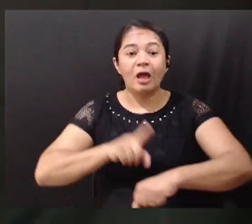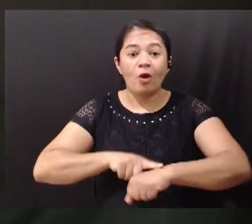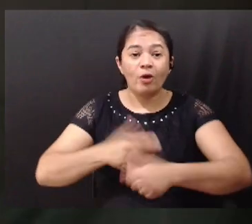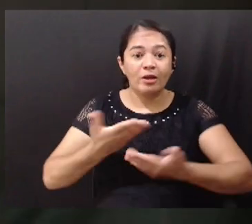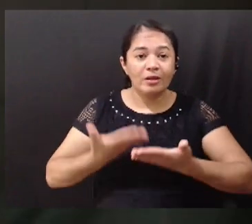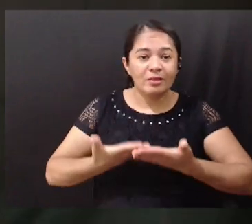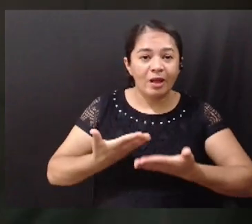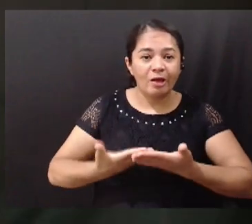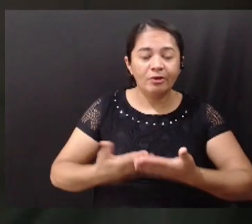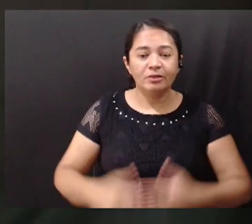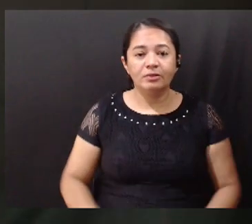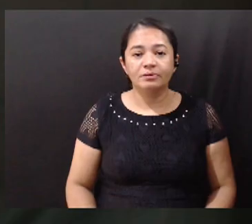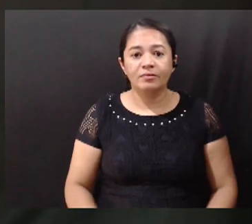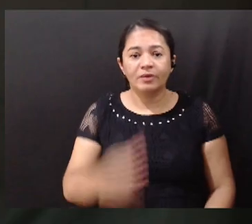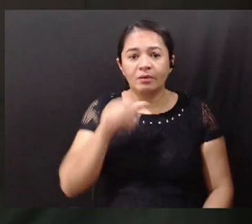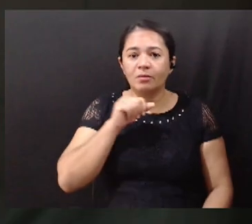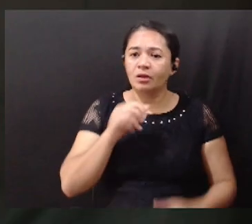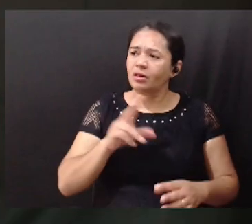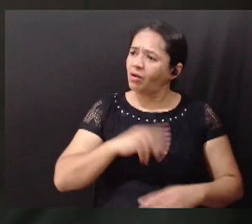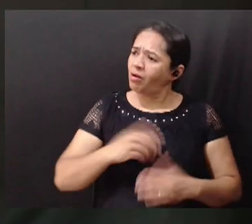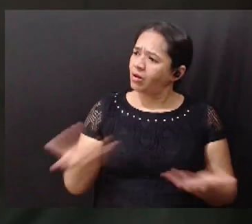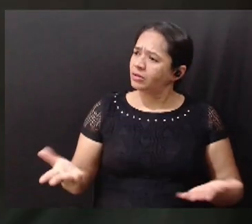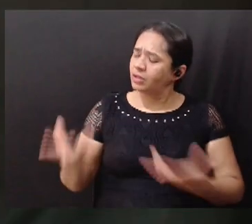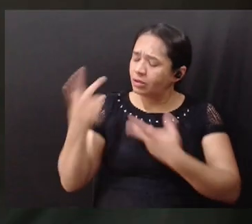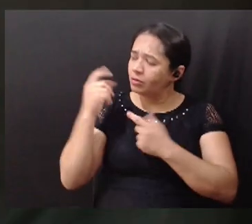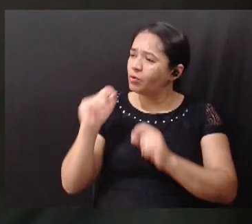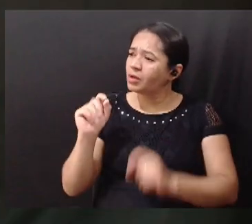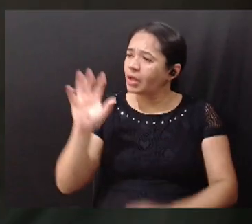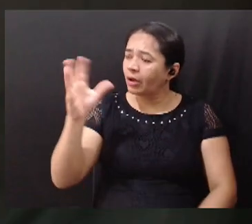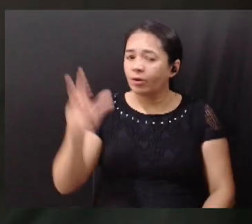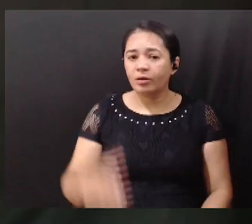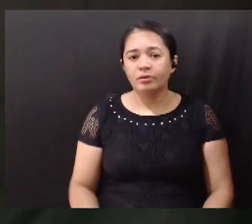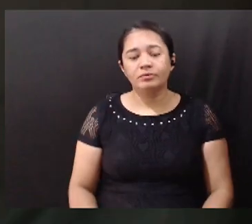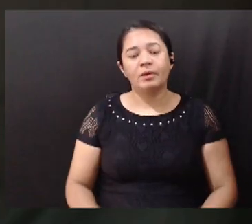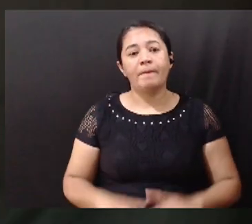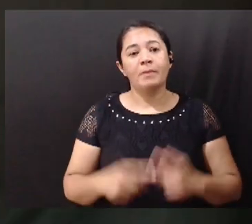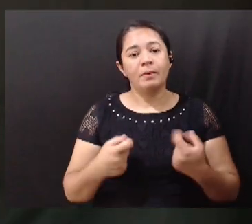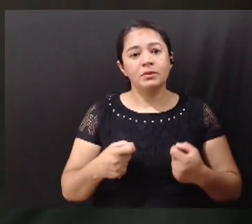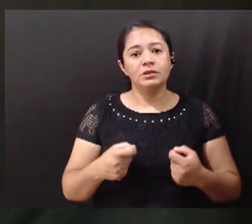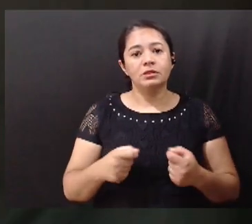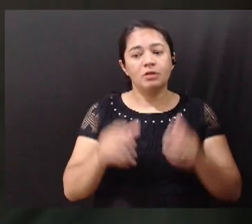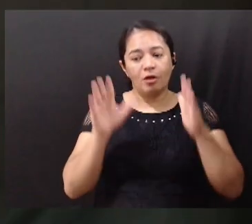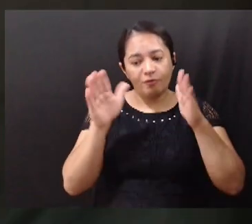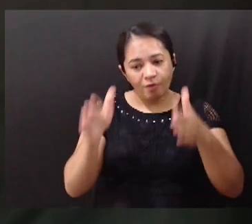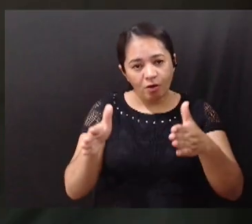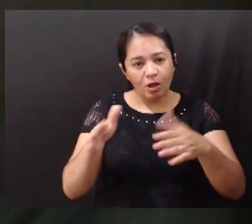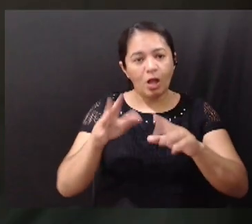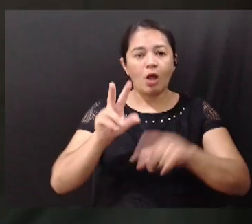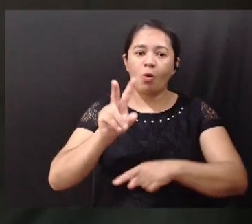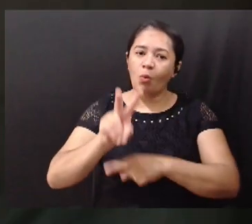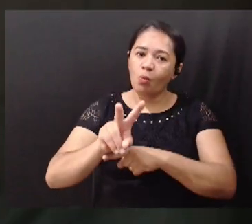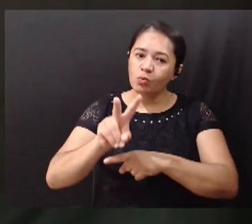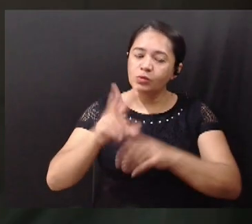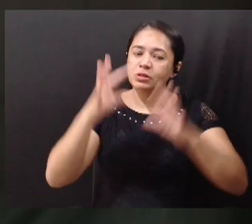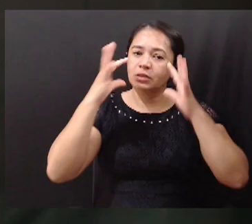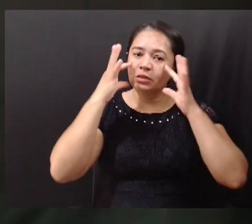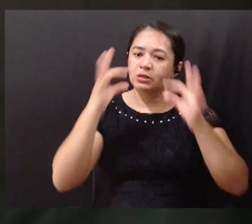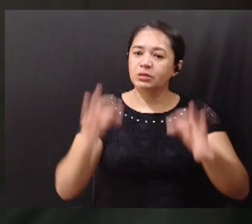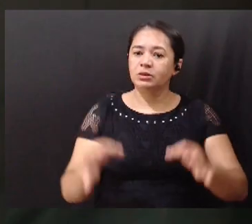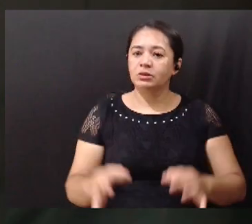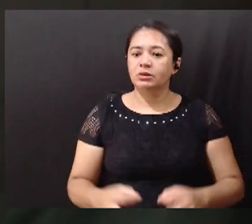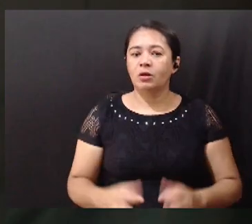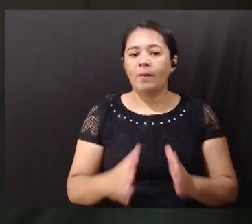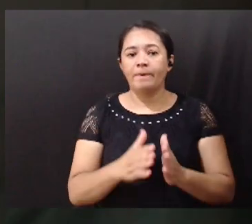mãe, poxa, você tá dormindo dentro da sala de aula, o que que tá acontecendo? Mas precisa olhar com muito carinho, com muita atenção, essa questão das férias, né? A criança